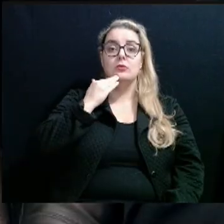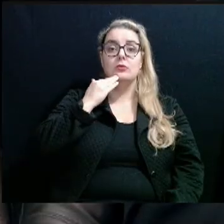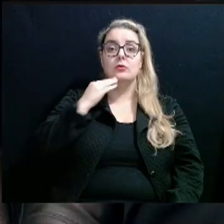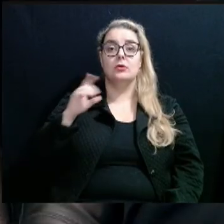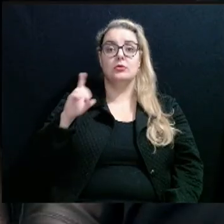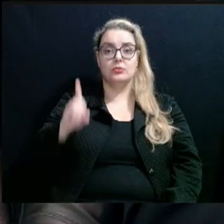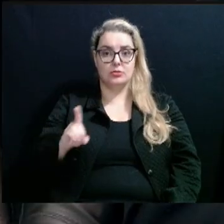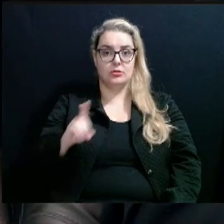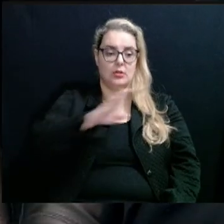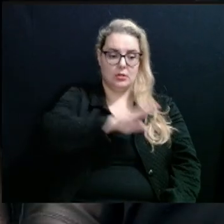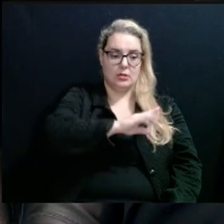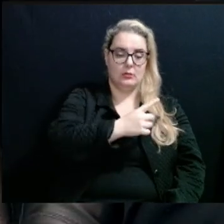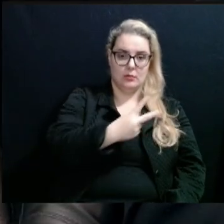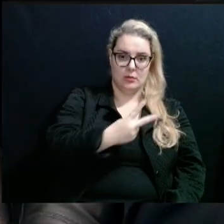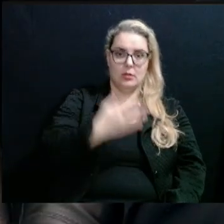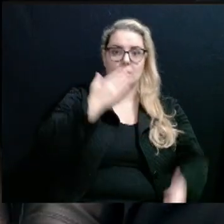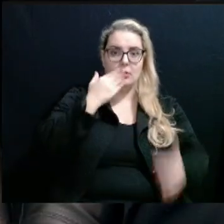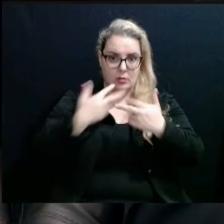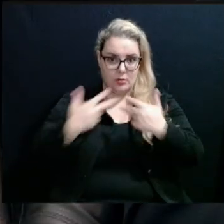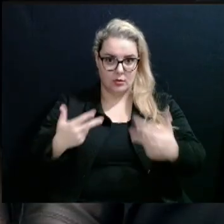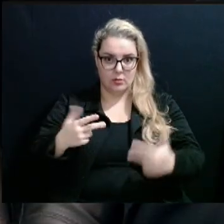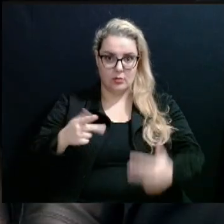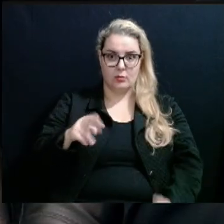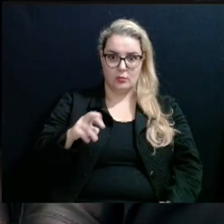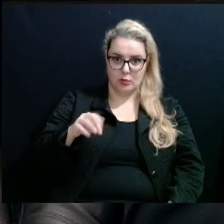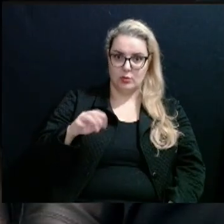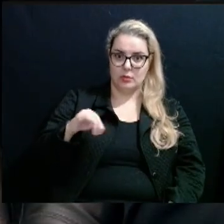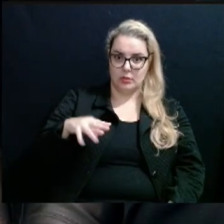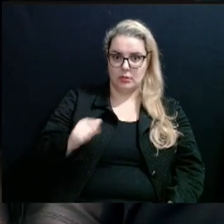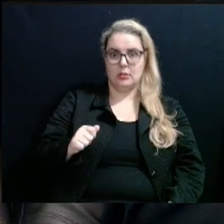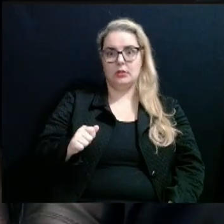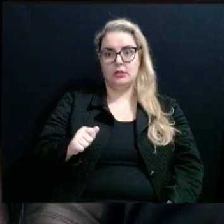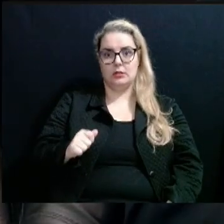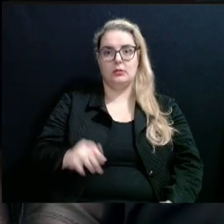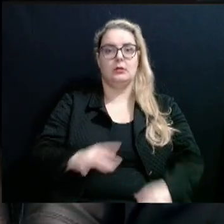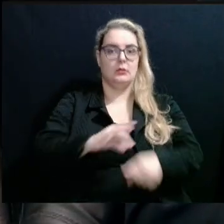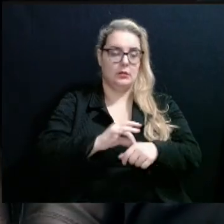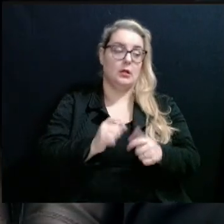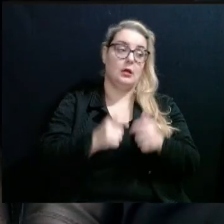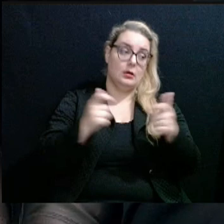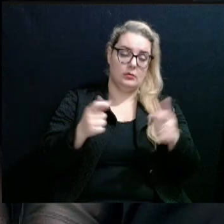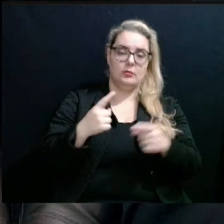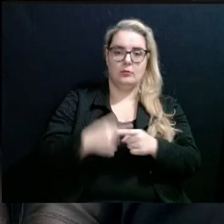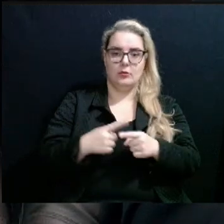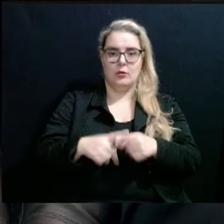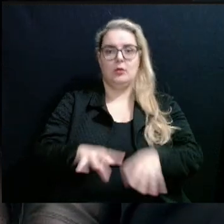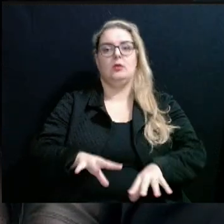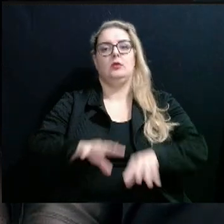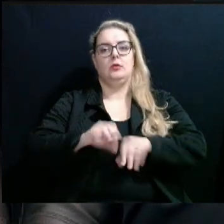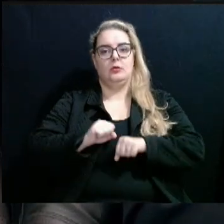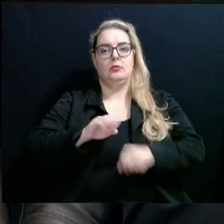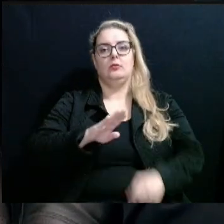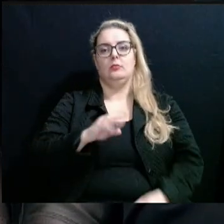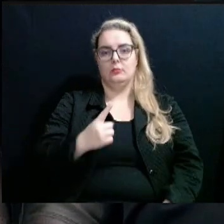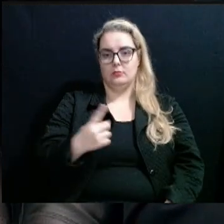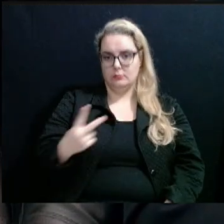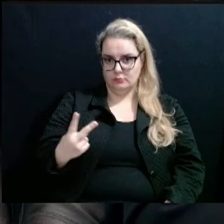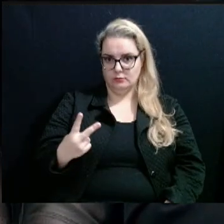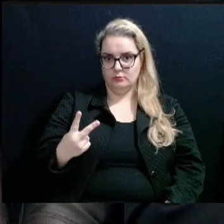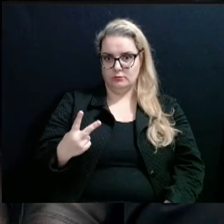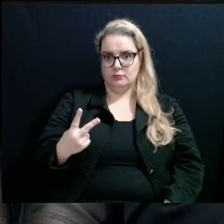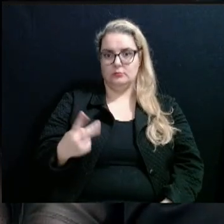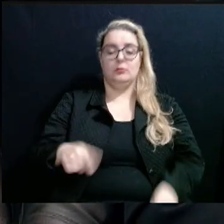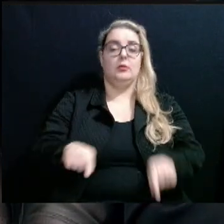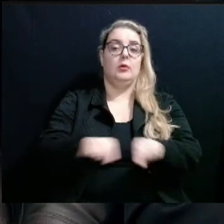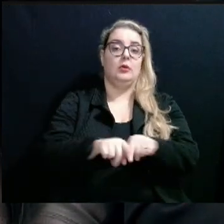que consomem proteína animal é altíssimo. Porque a absorção da vitamina B12, ela também diz respeito muito à